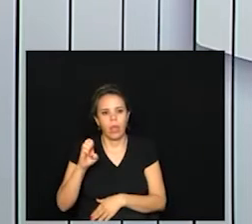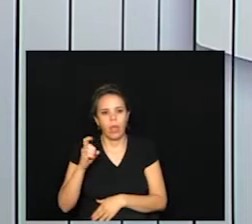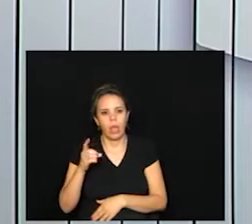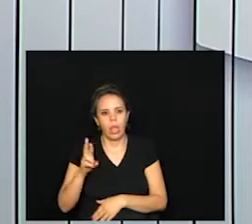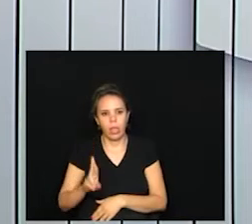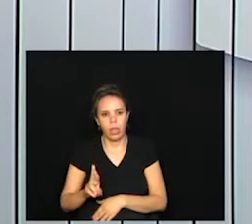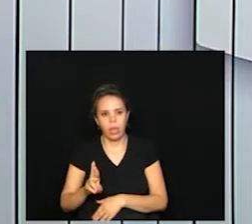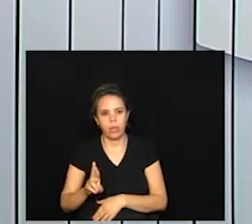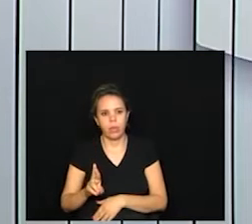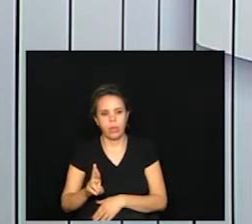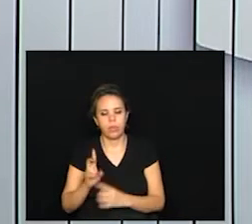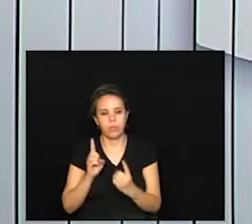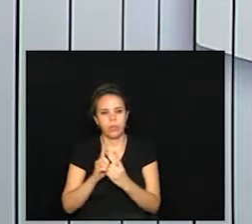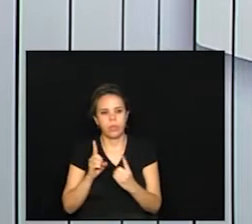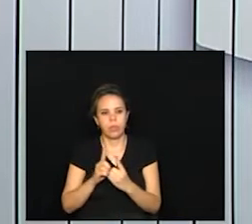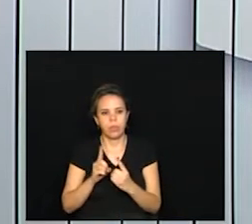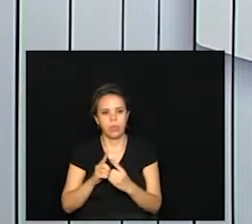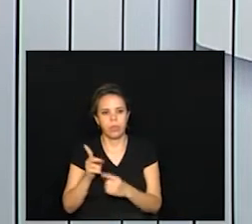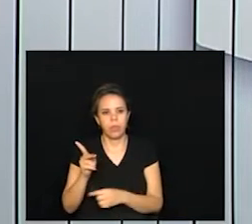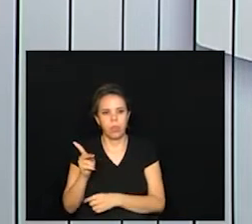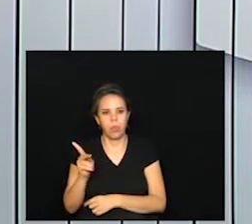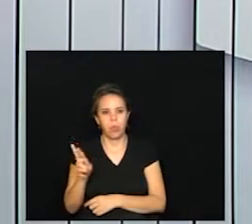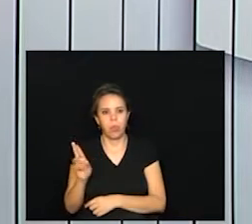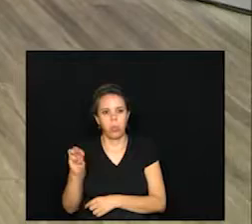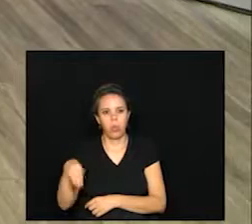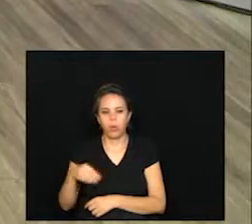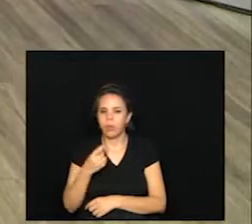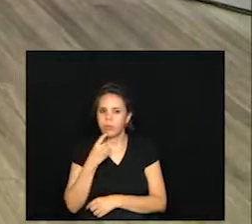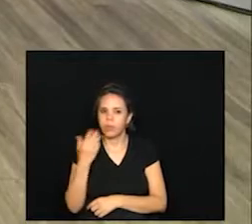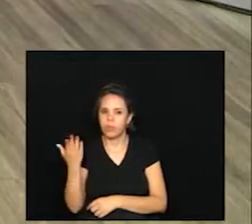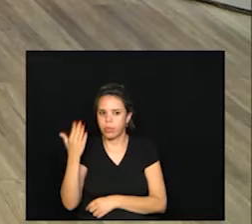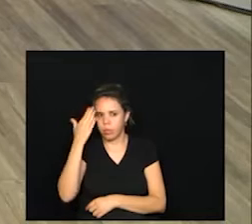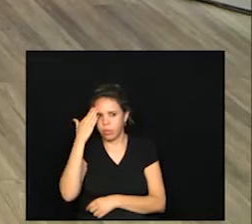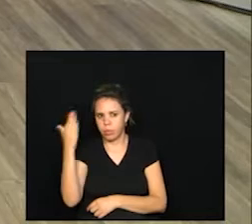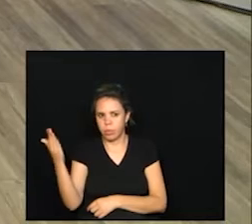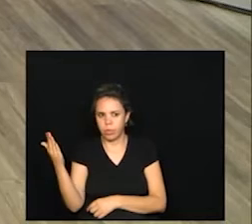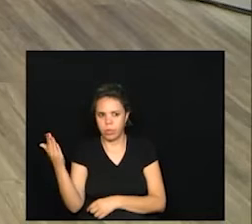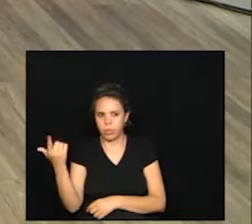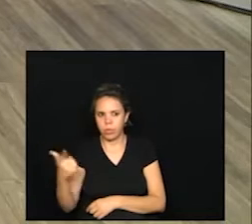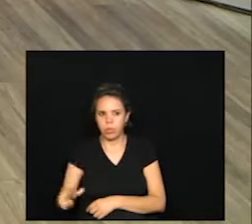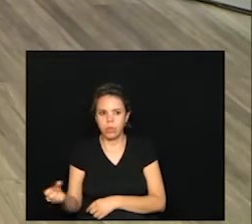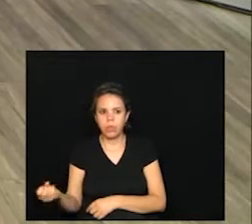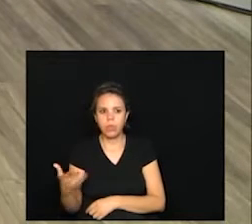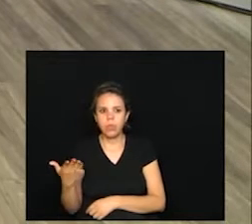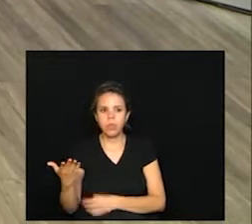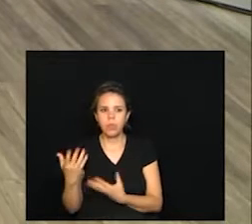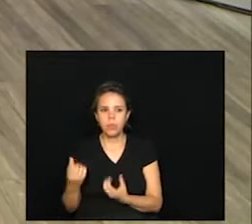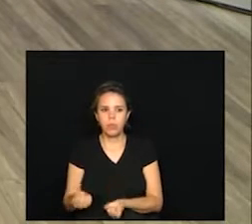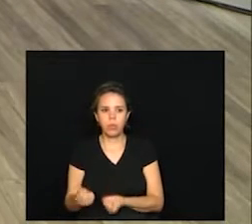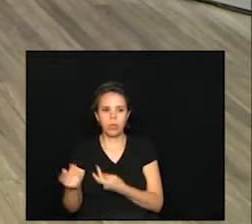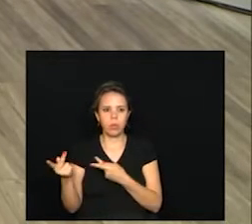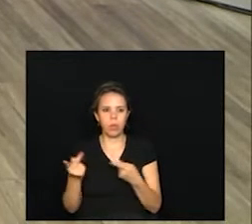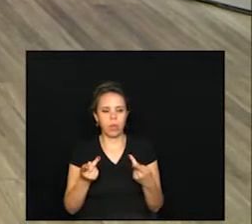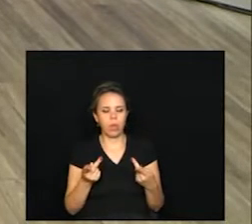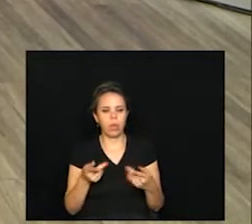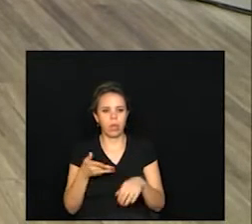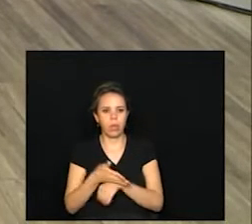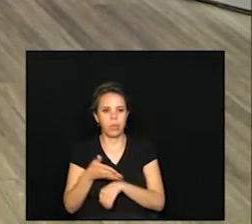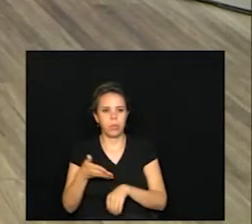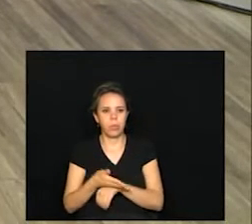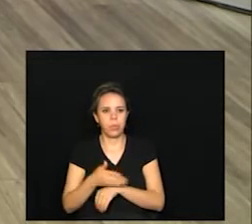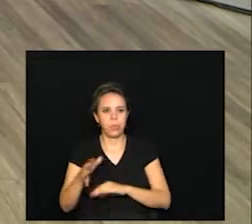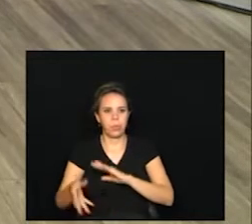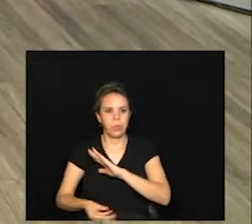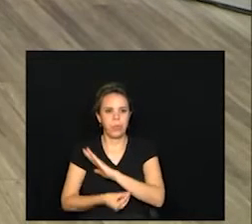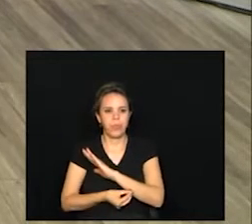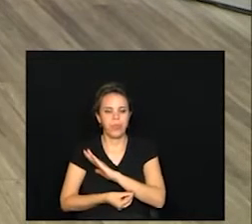Gomes, coordenador de atendimento do PROCON Campinas. Muito obrigado, Éder, novamente por aceitar o convite para participar aqui do